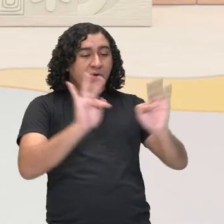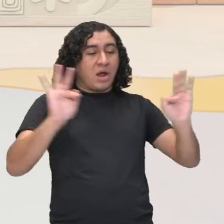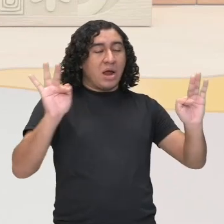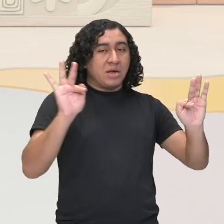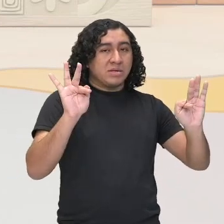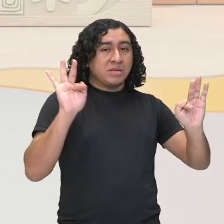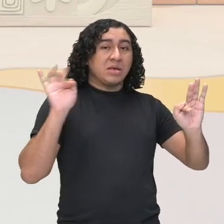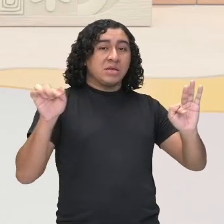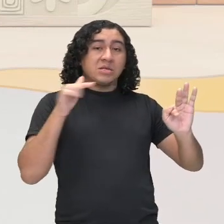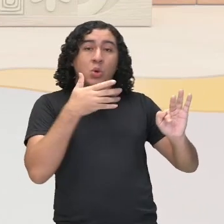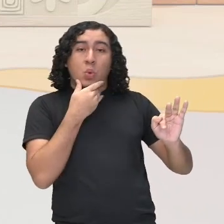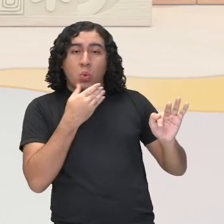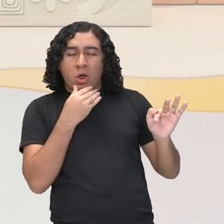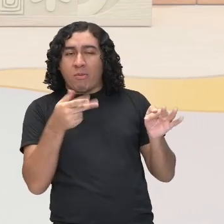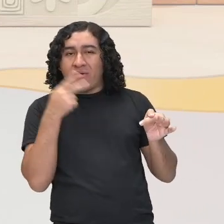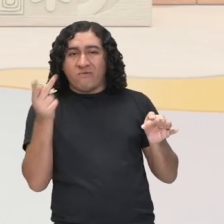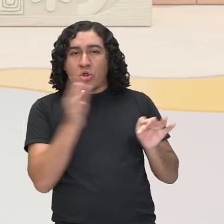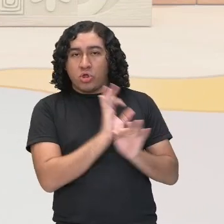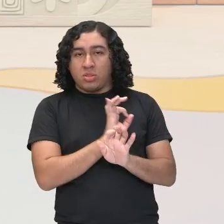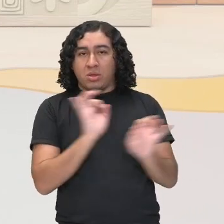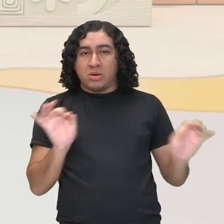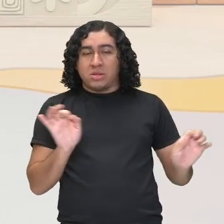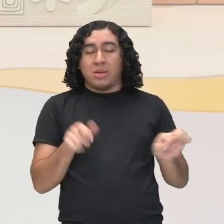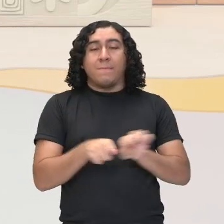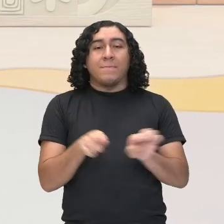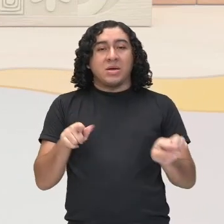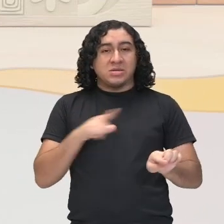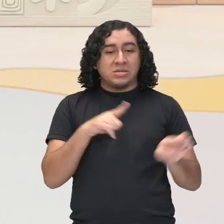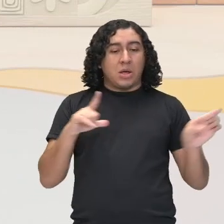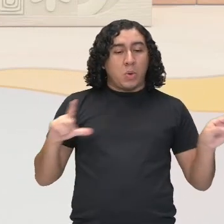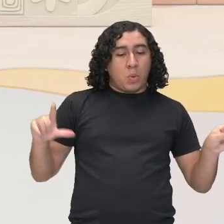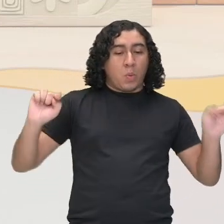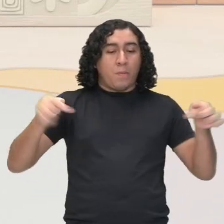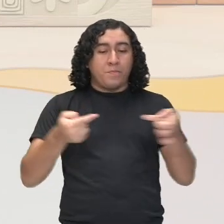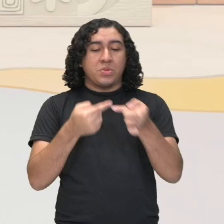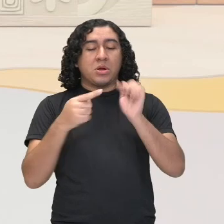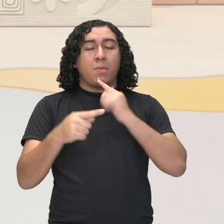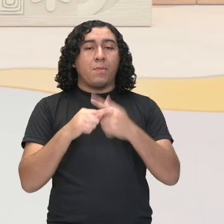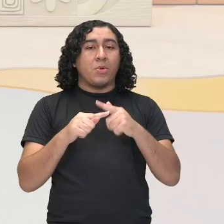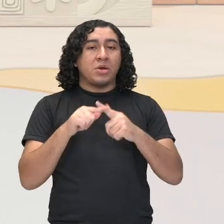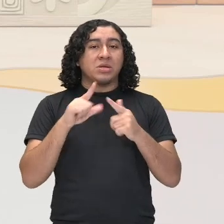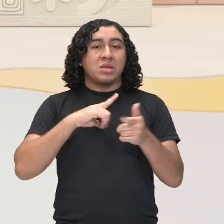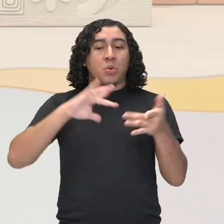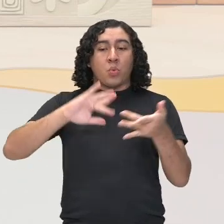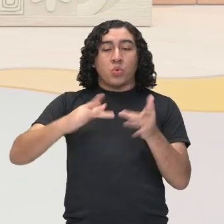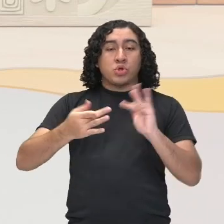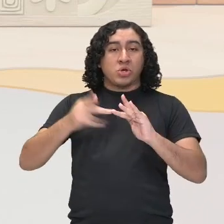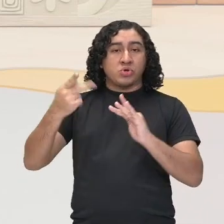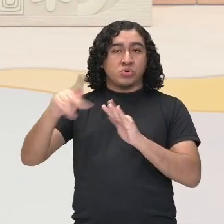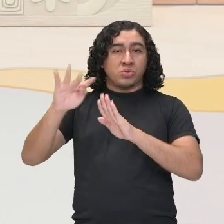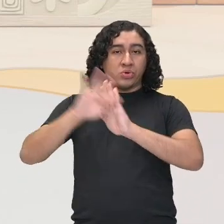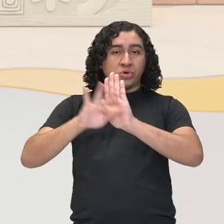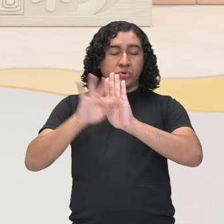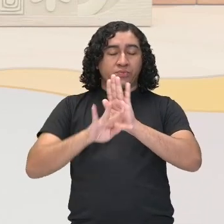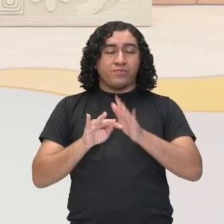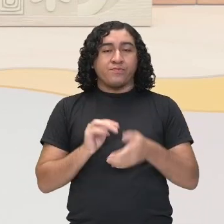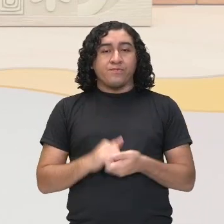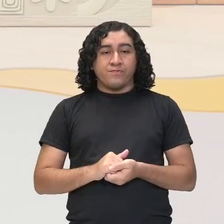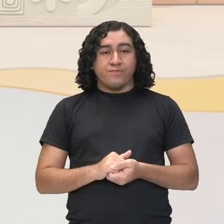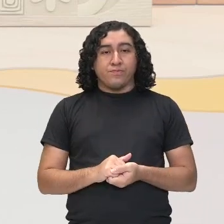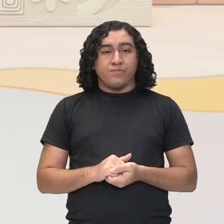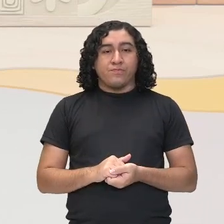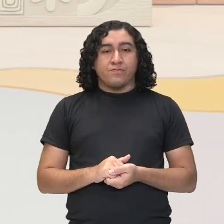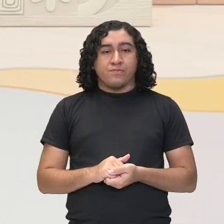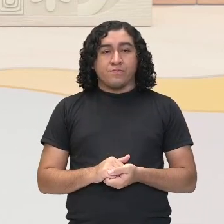dita por Maquiavel, ela é atribuída a ele porque está alinhada com o seu pensamento. De acordo com